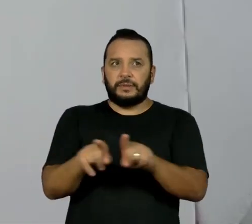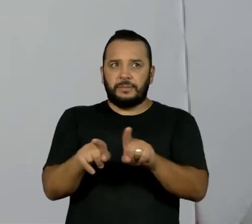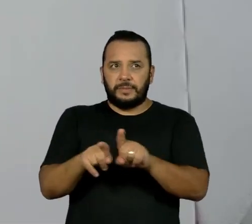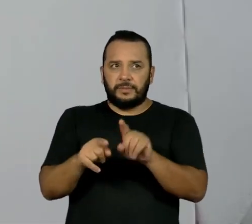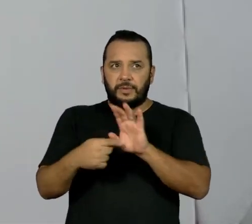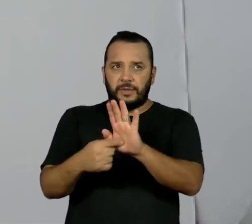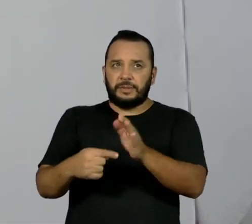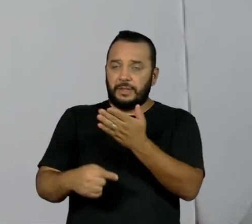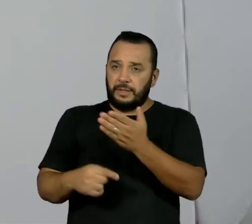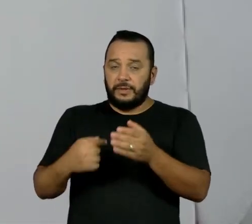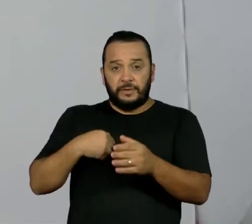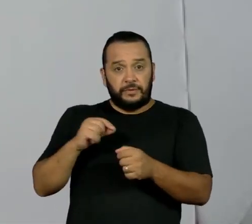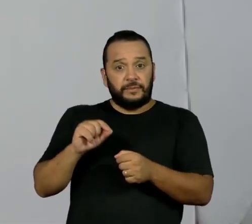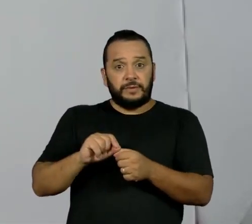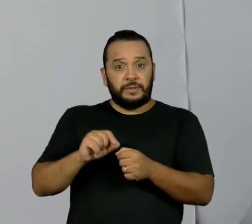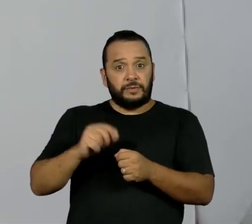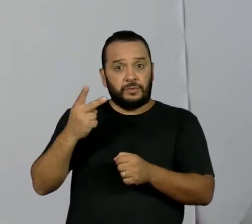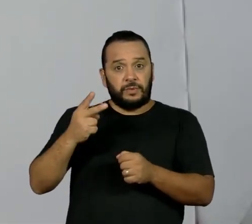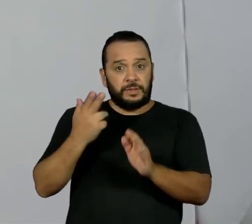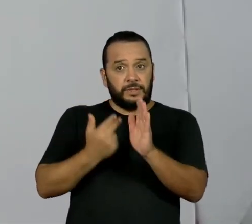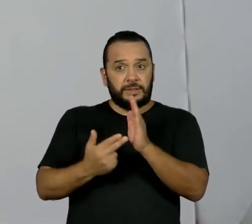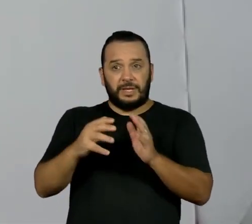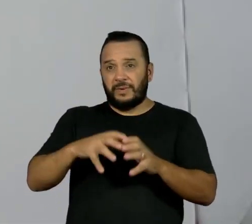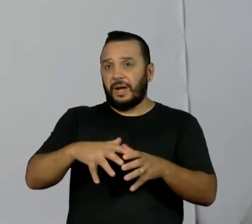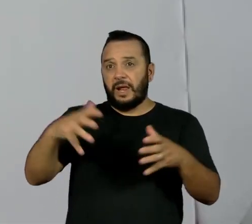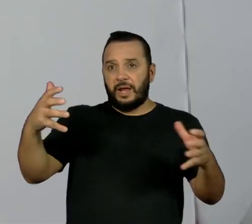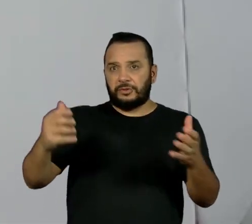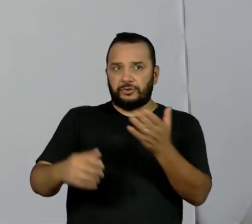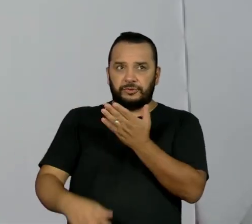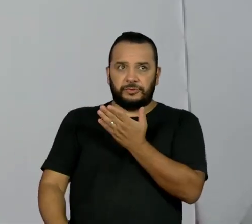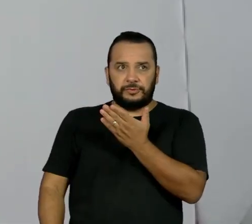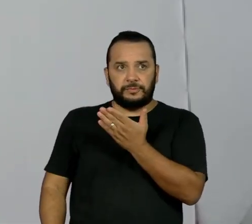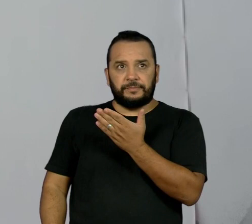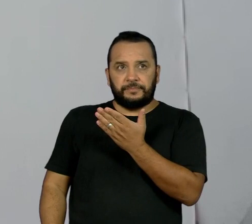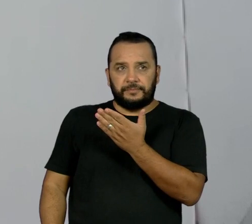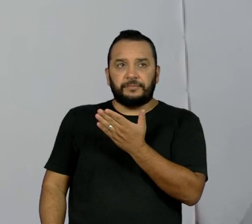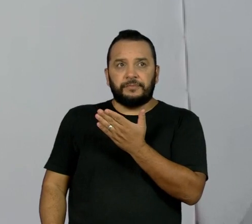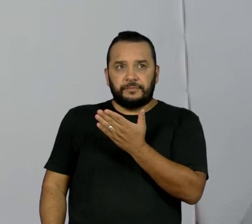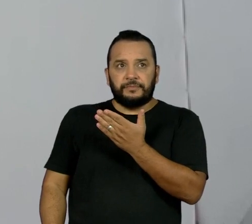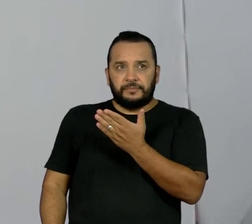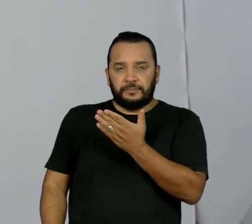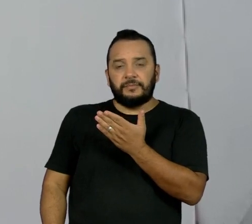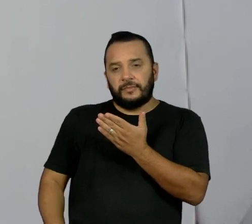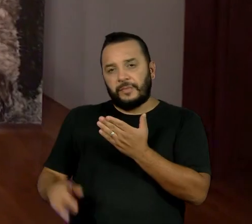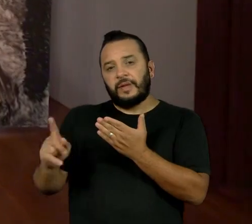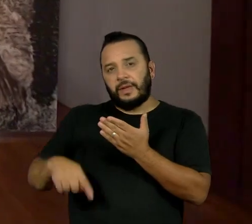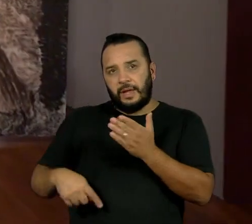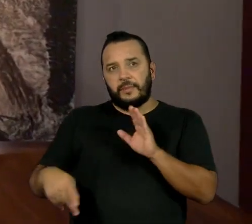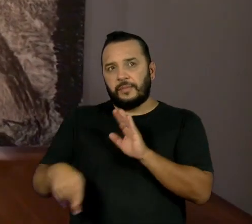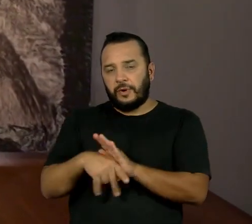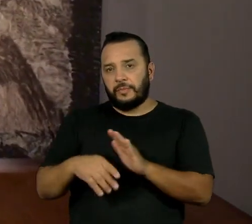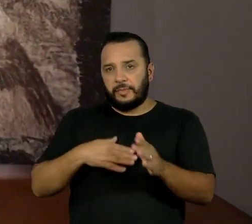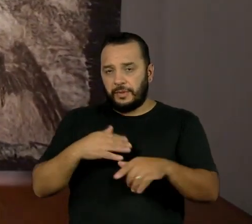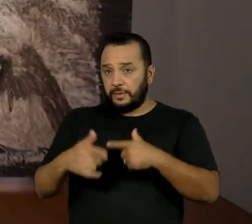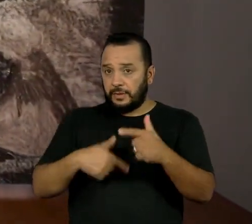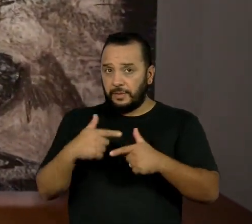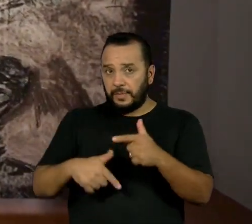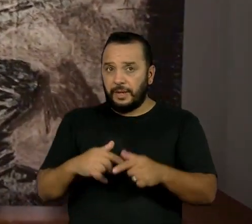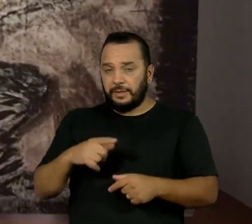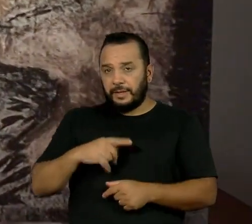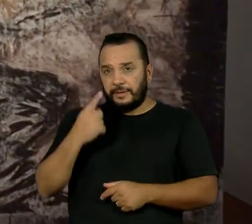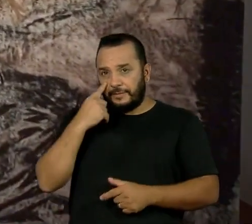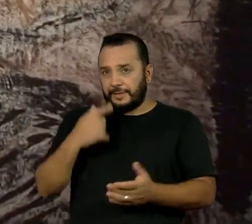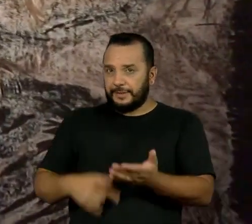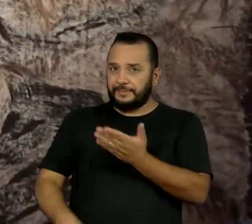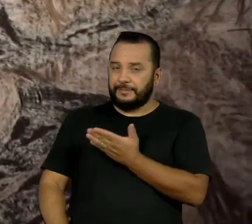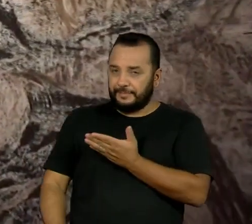2 pinturas em larga escala para essas, como parte desse corpo de trabalho. Uma é a que está aqui atrás